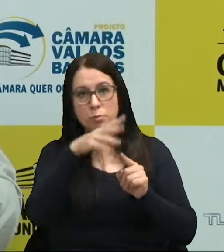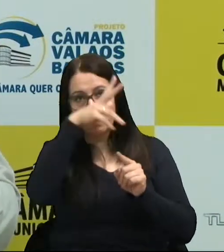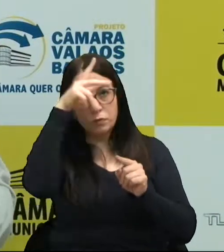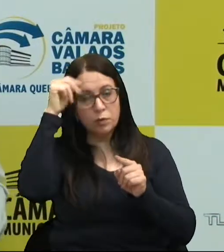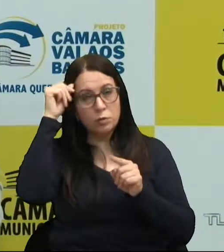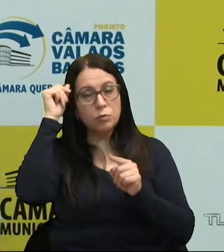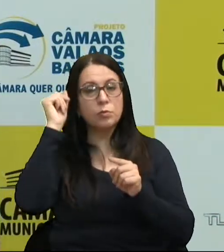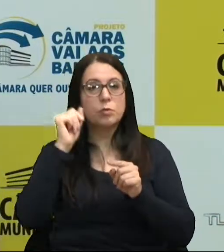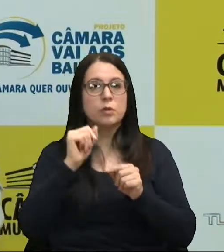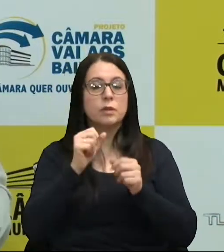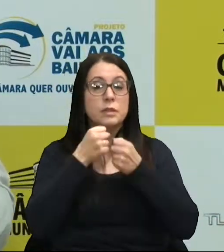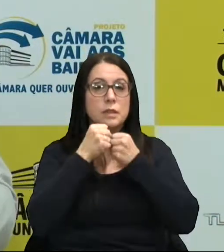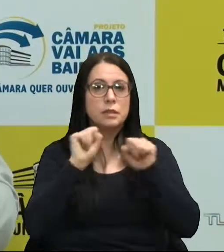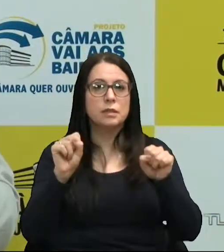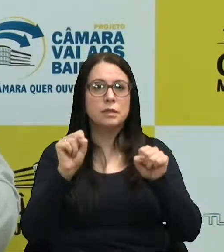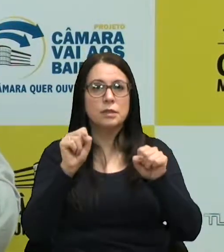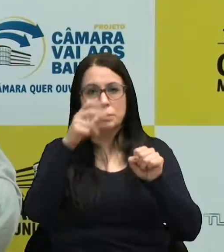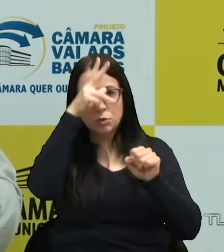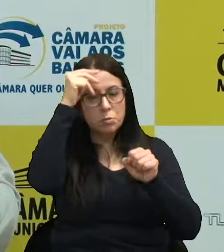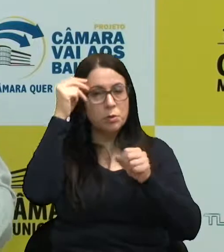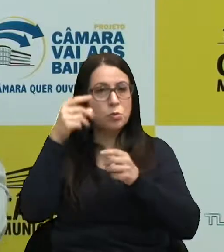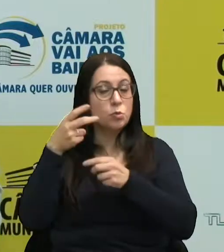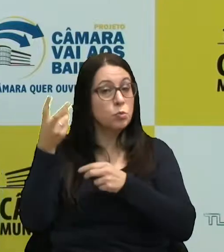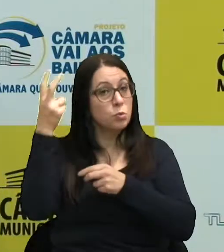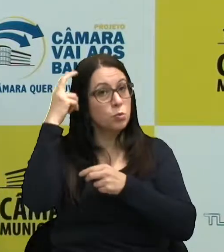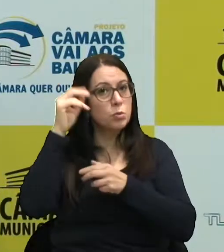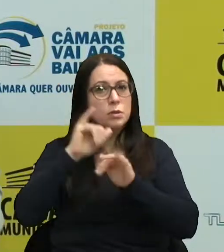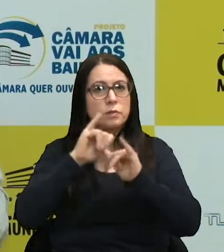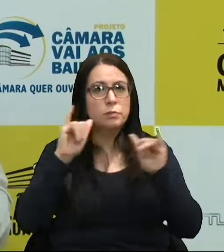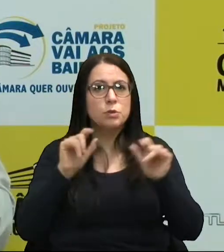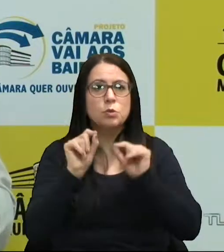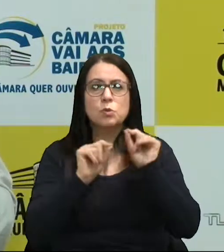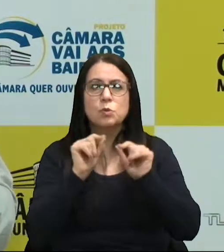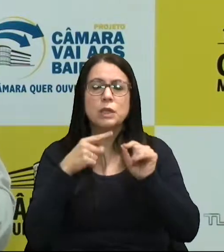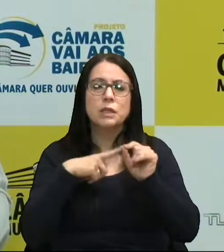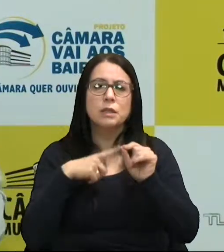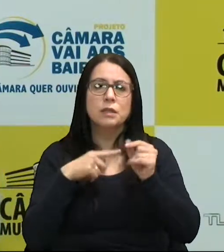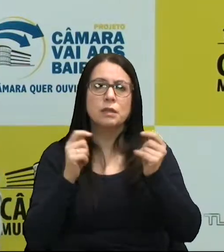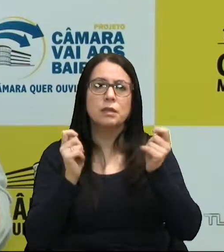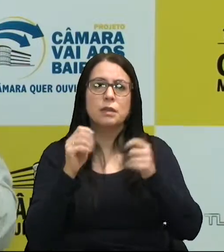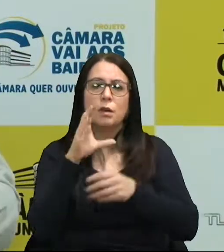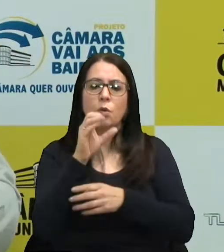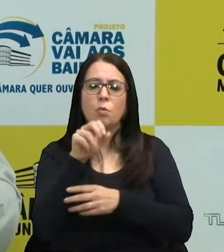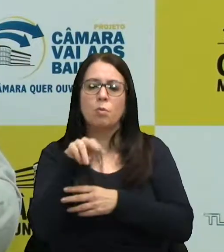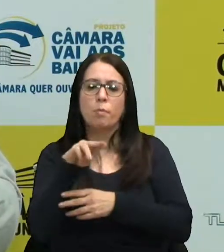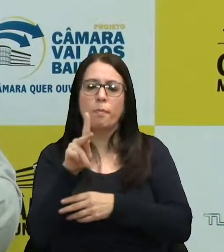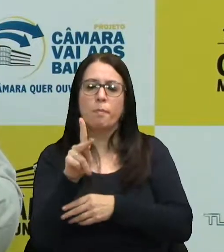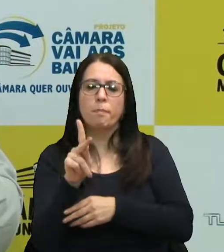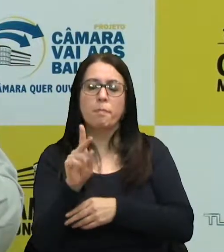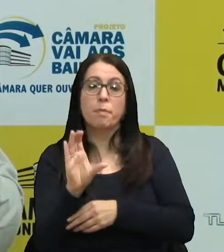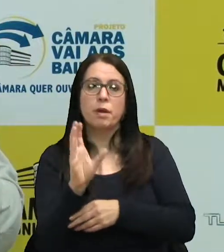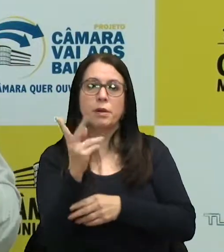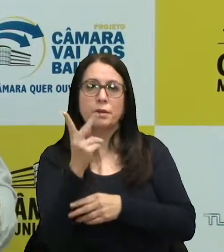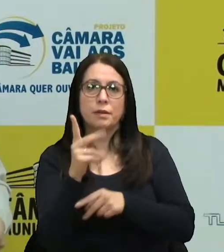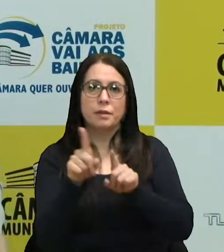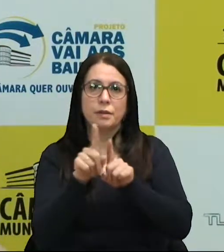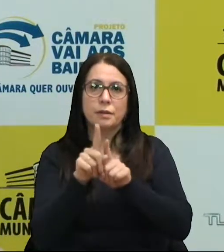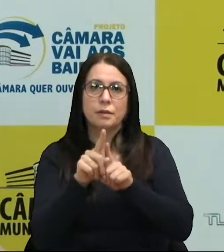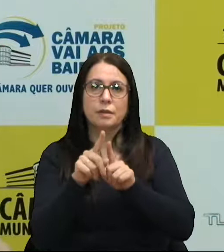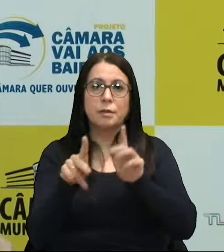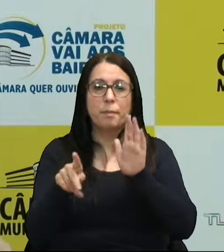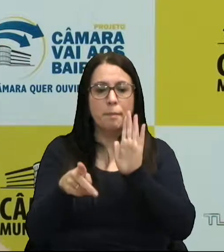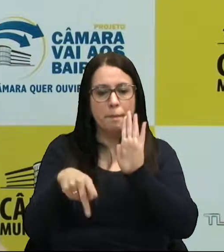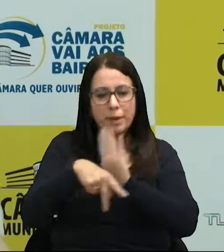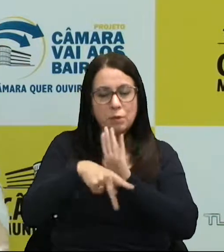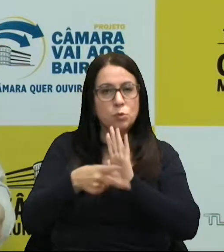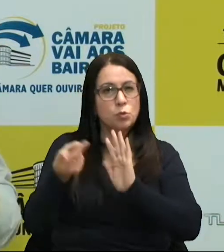Executivo, por meio da Secretaria Municipal da Cultura, informações sobre o que compete ao COMPAC, que é o Conselho Municipal de Patrimônio Histórico